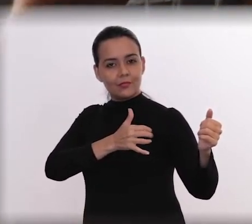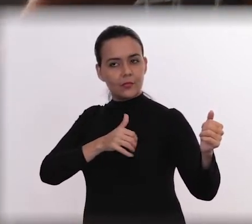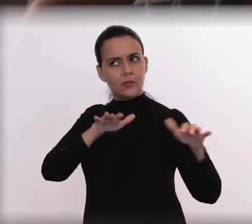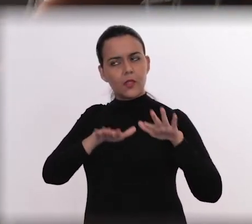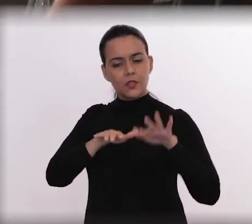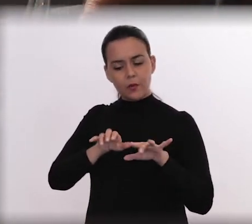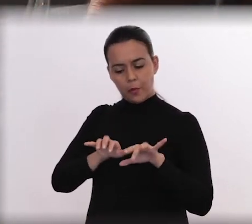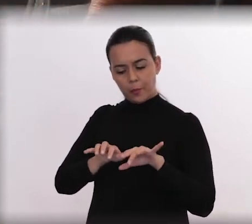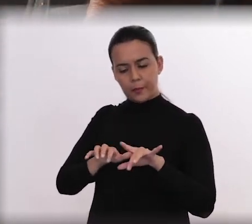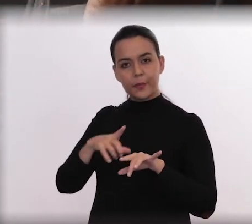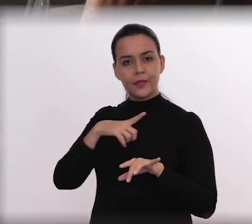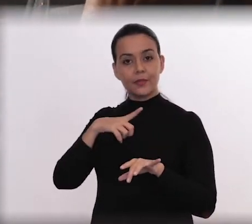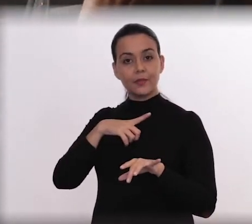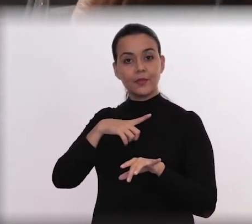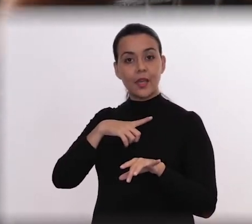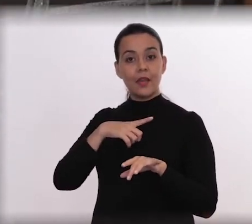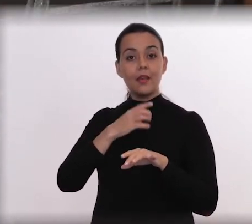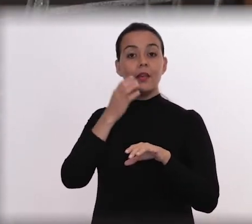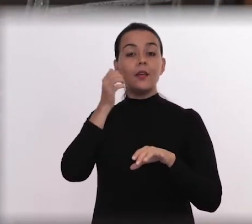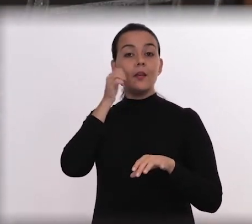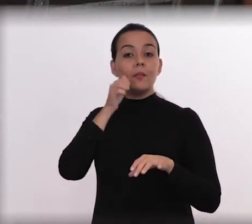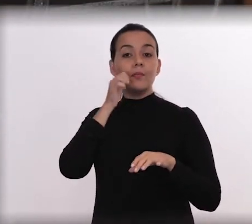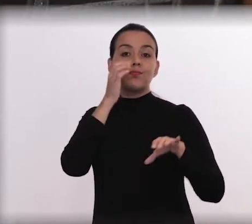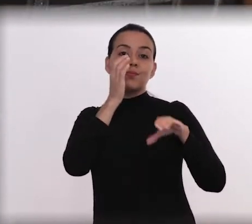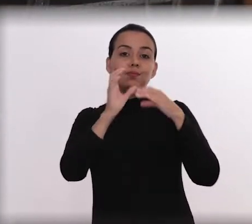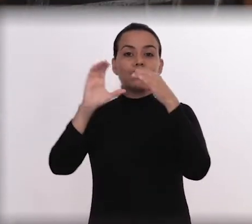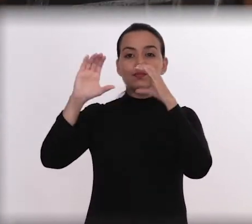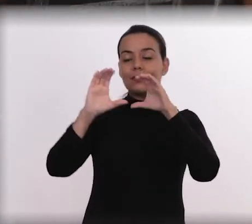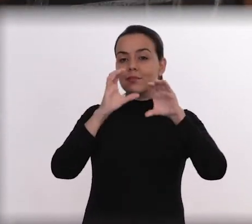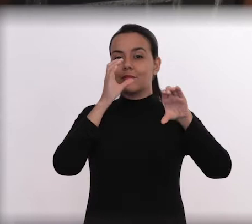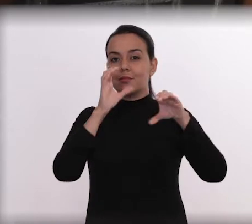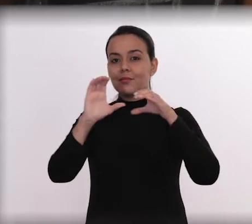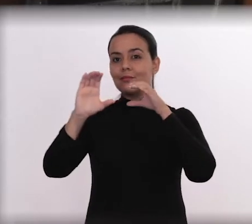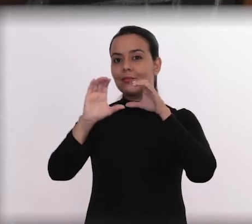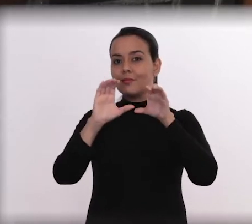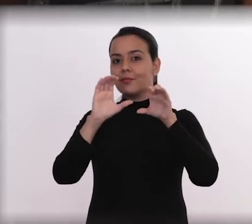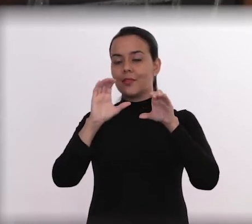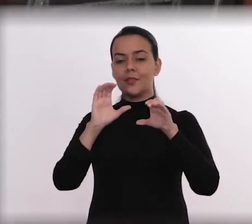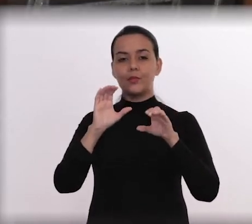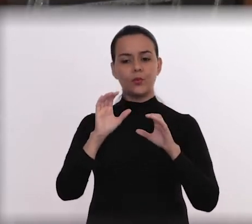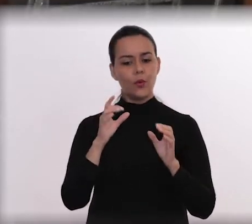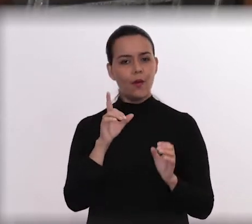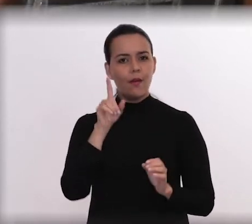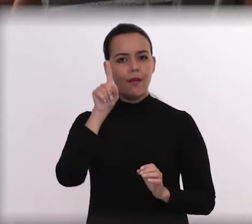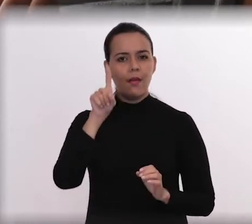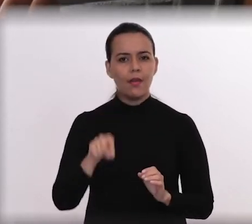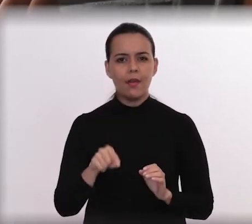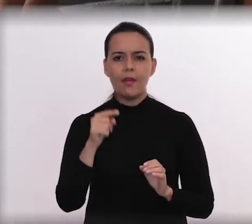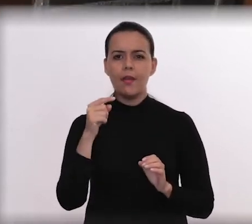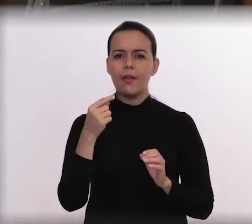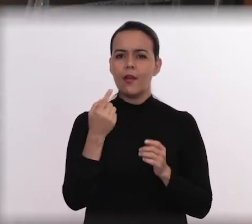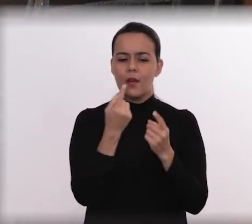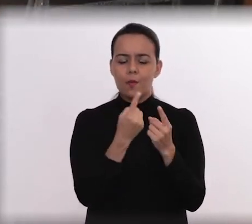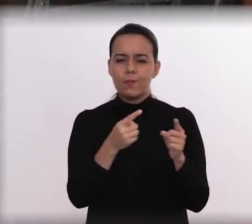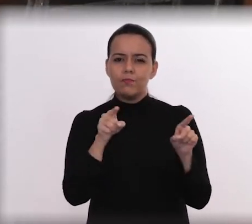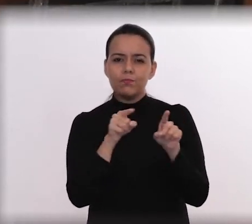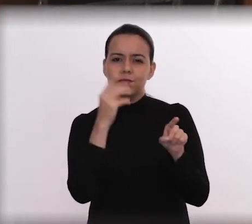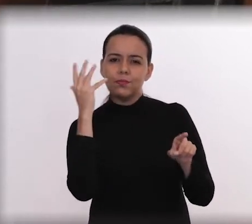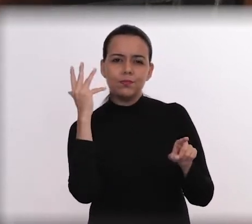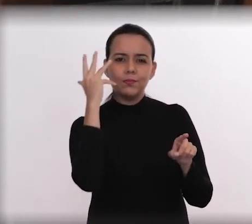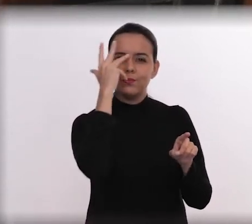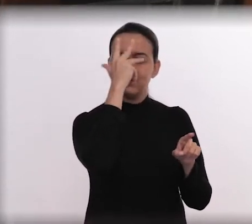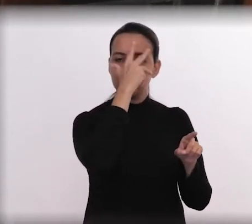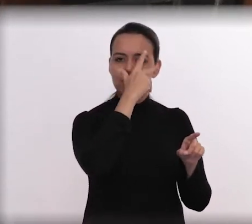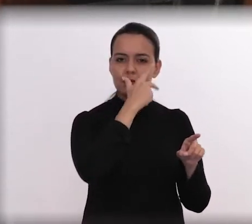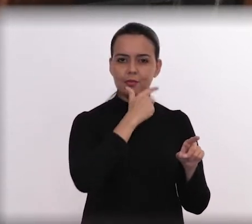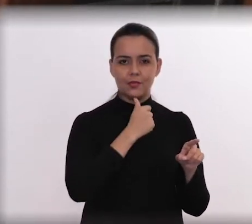piano, e vozes femininas que ficam escondidas. E é uma obra que tem um subtítulo